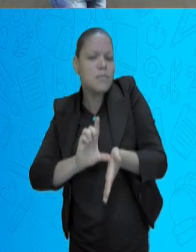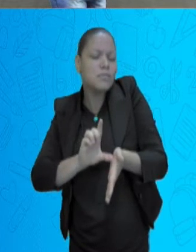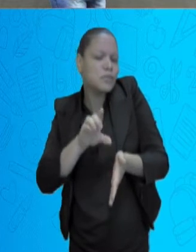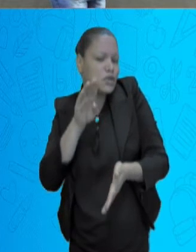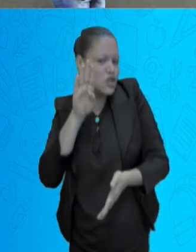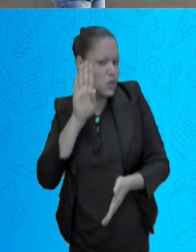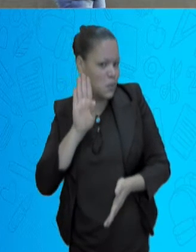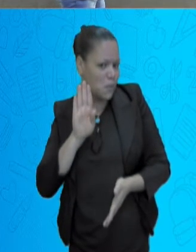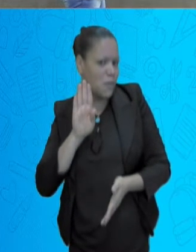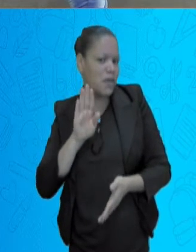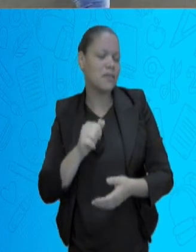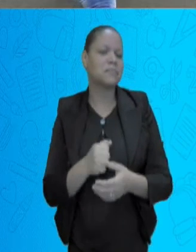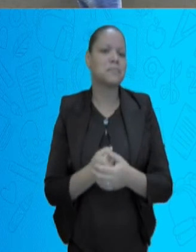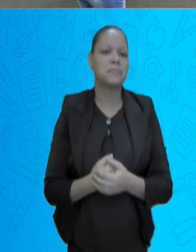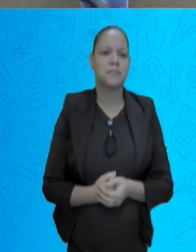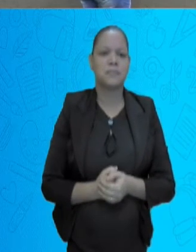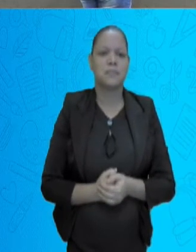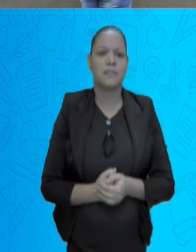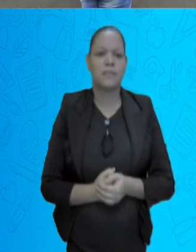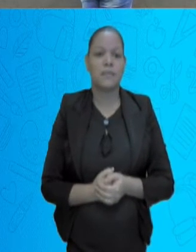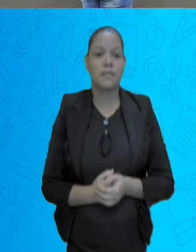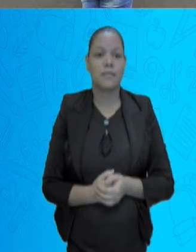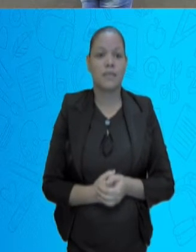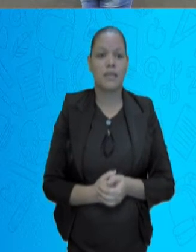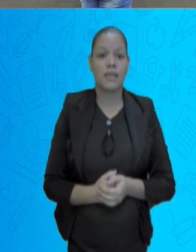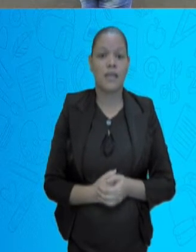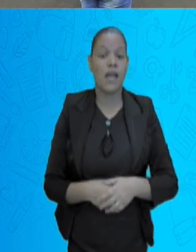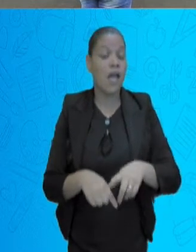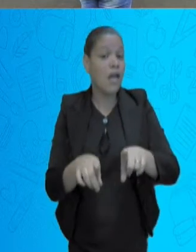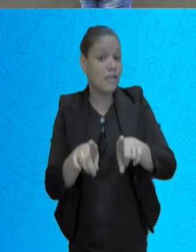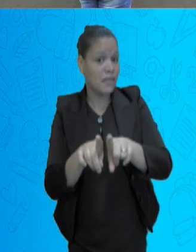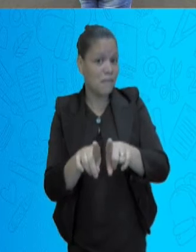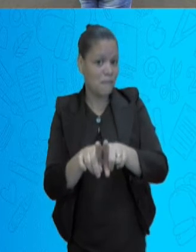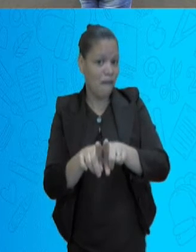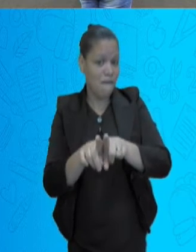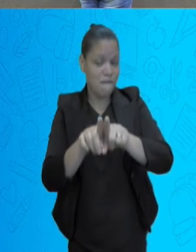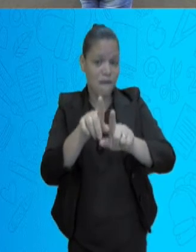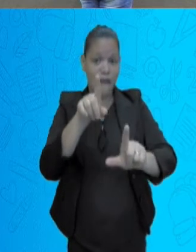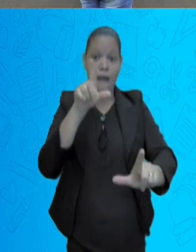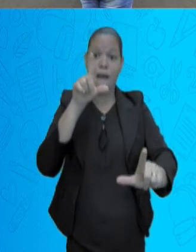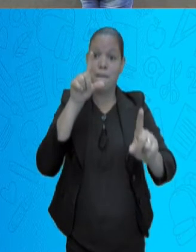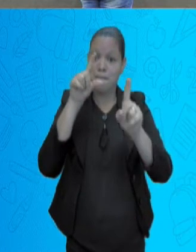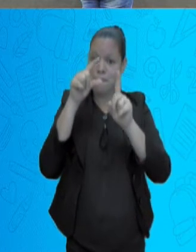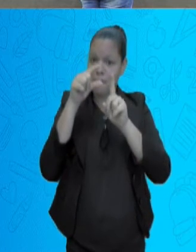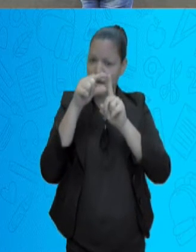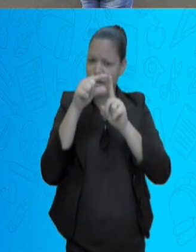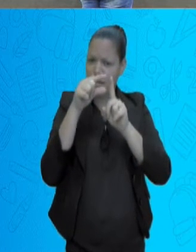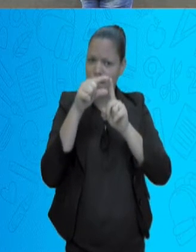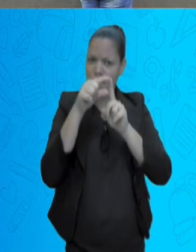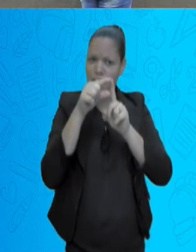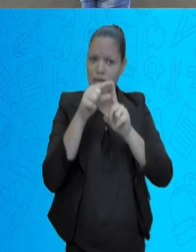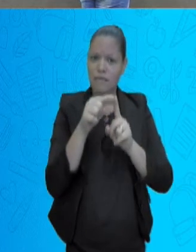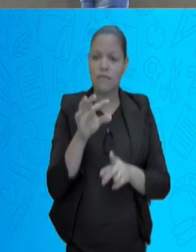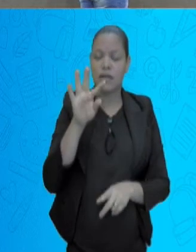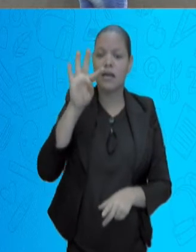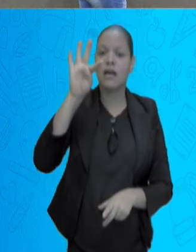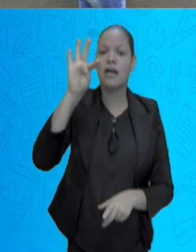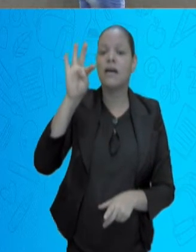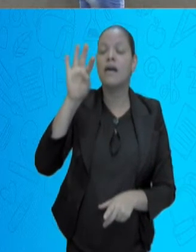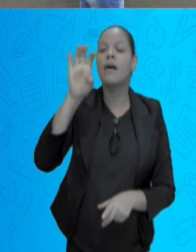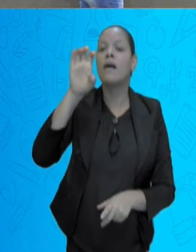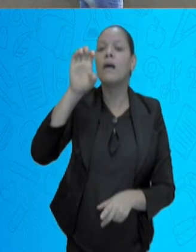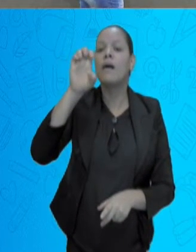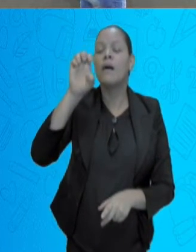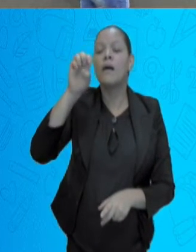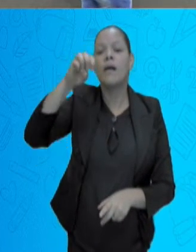N normalmente. Aqui, tempestades. M antes de